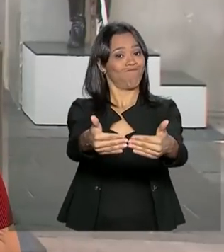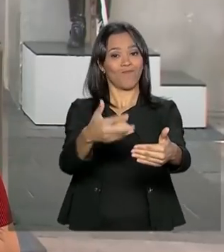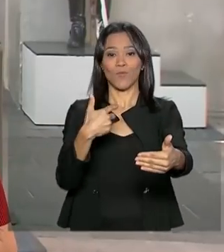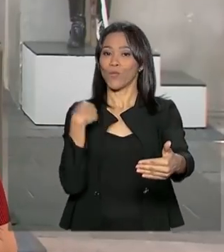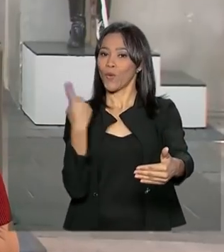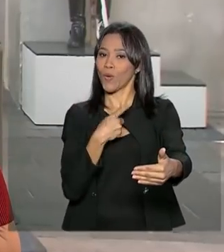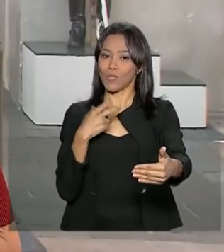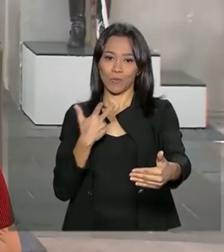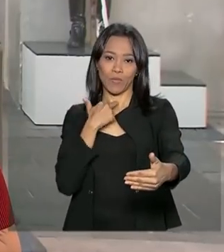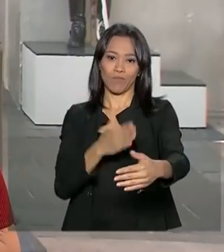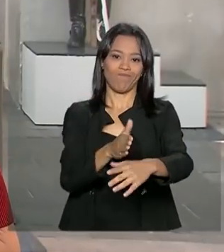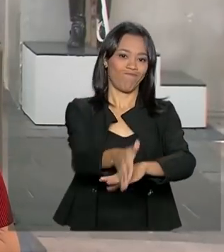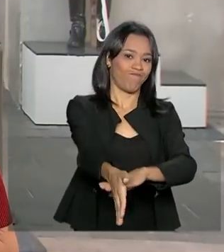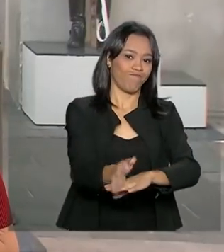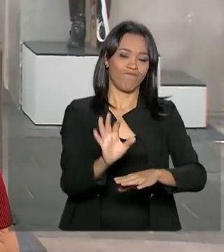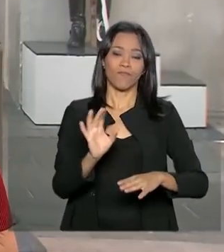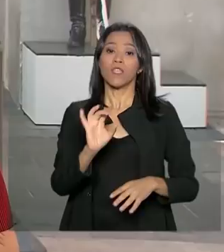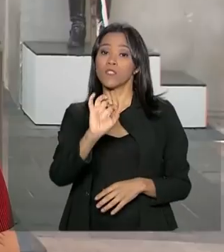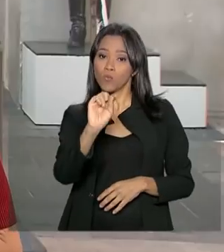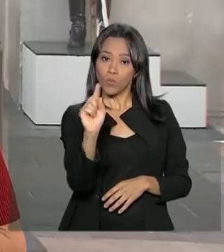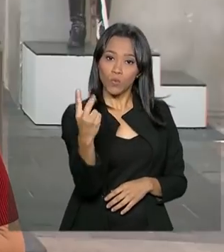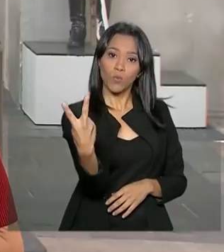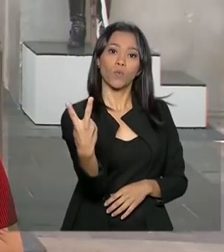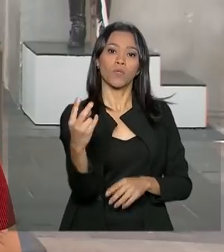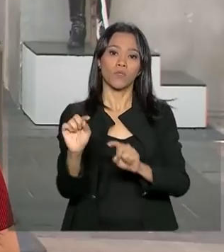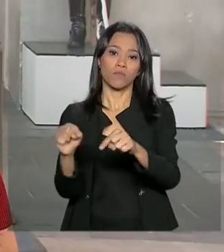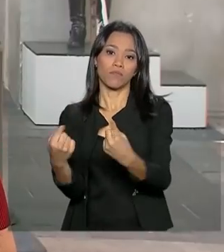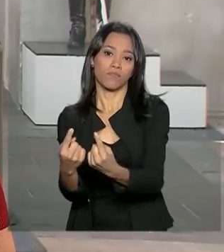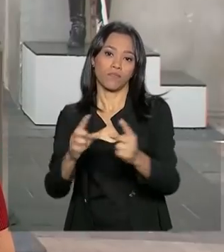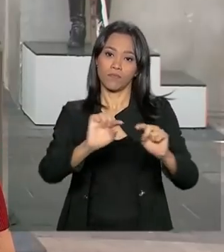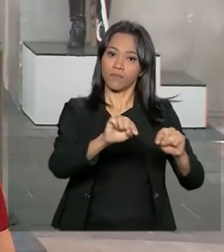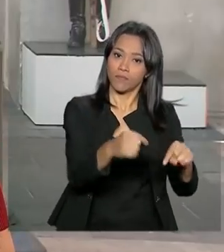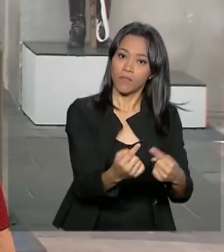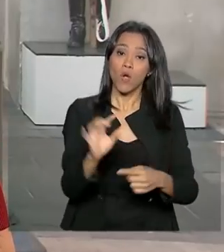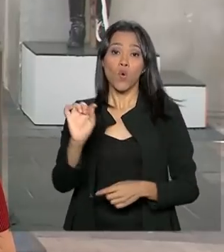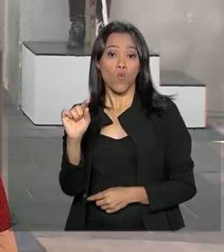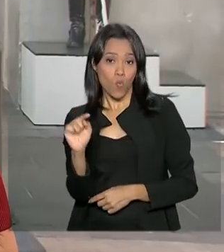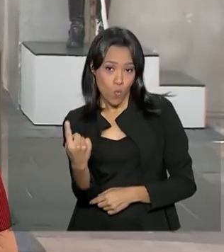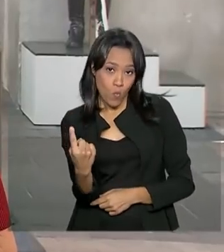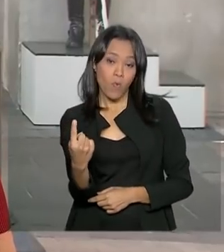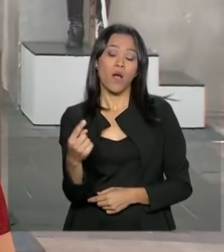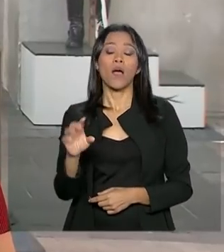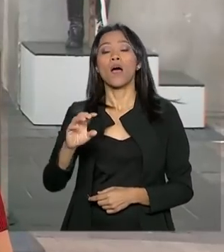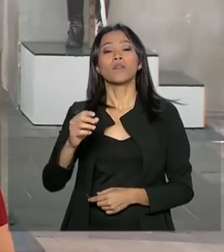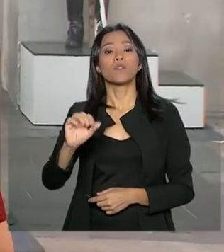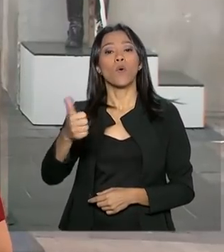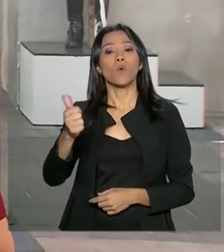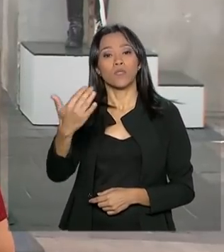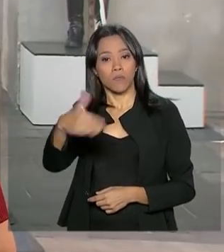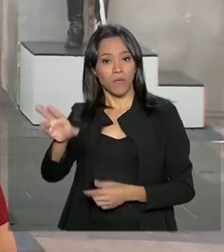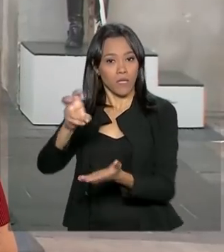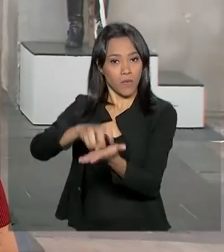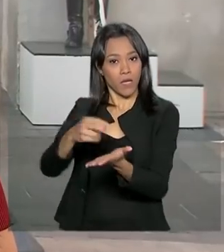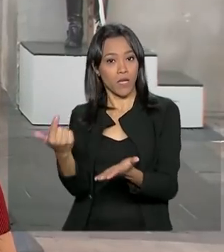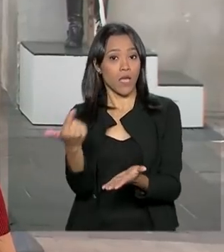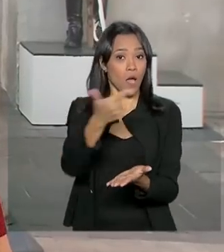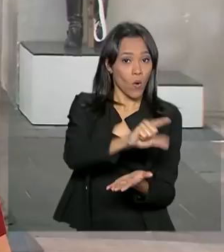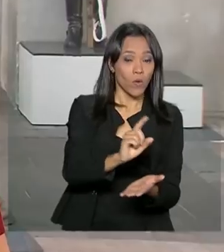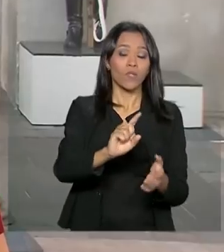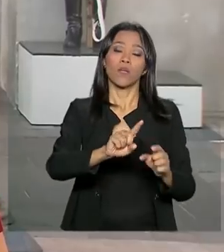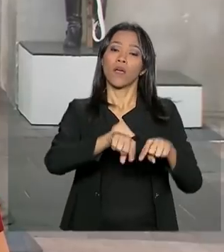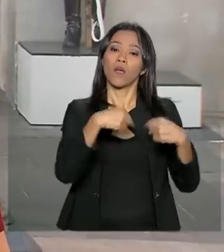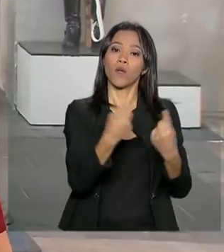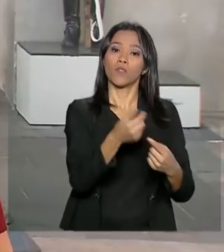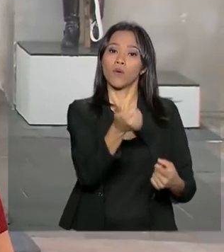acesso. São duas reuniões, duas sessões de diálogo, uma às 11h30 da manhã e outra ao meio-dia e meia.